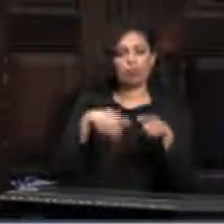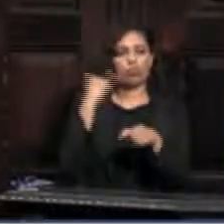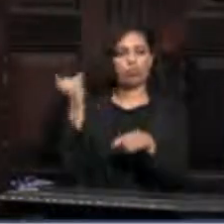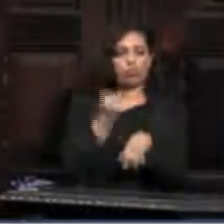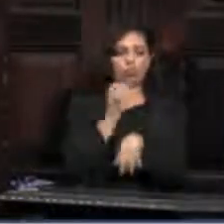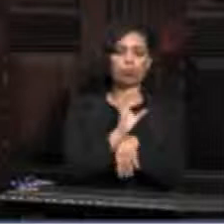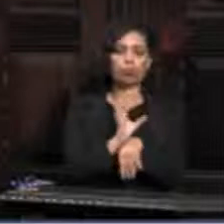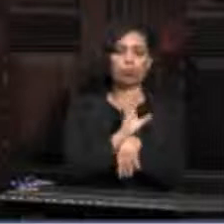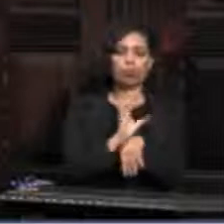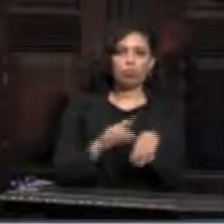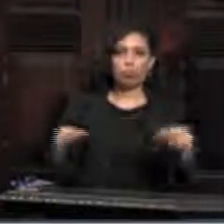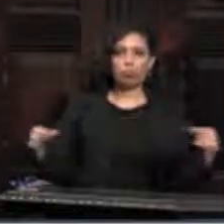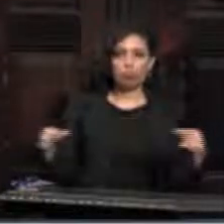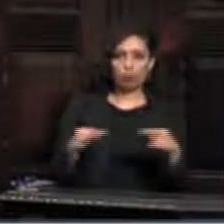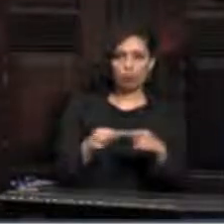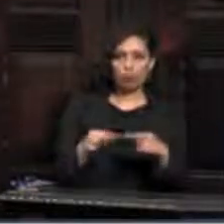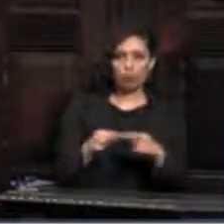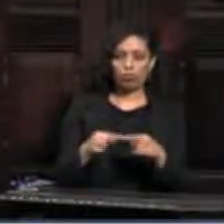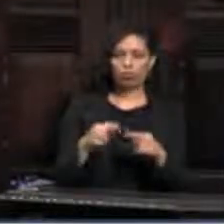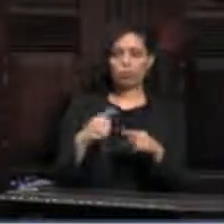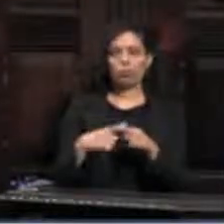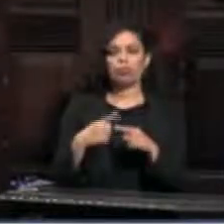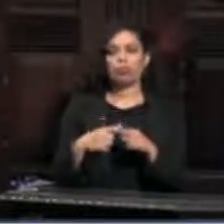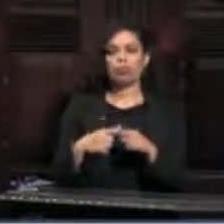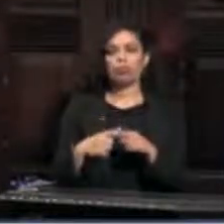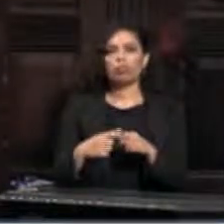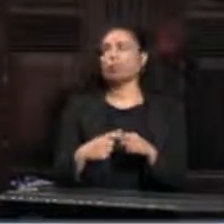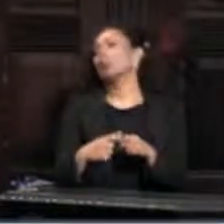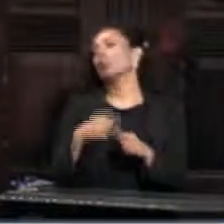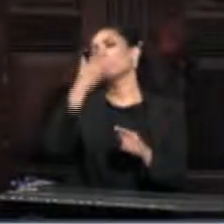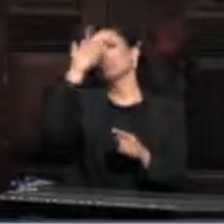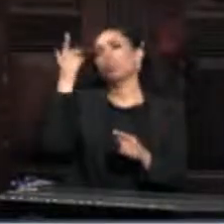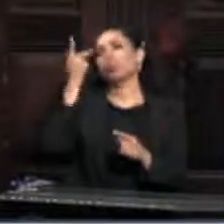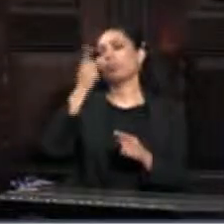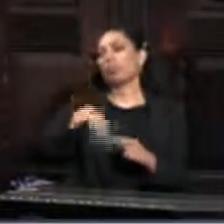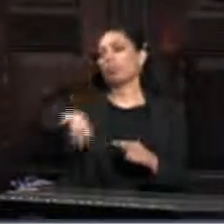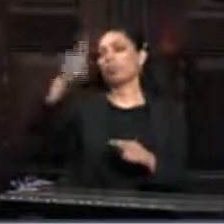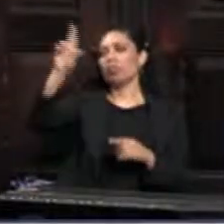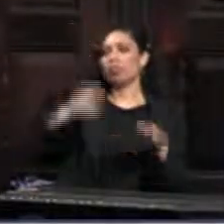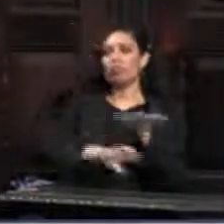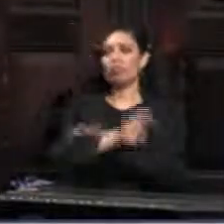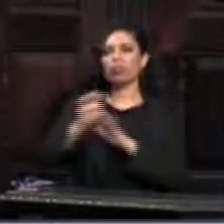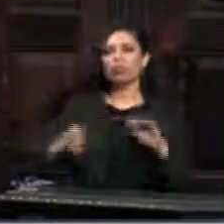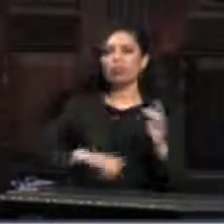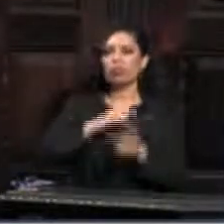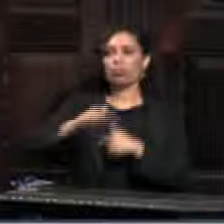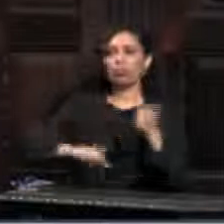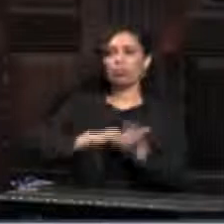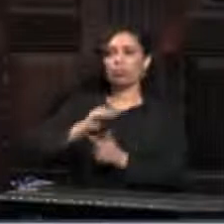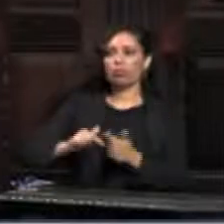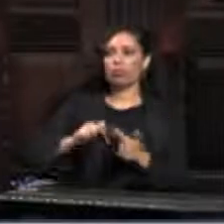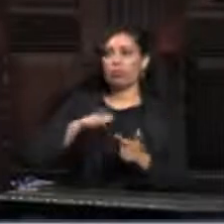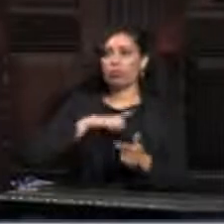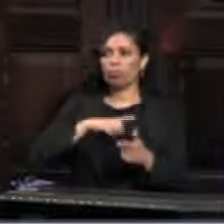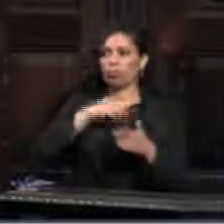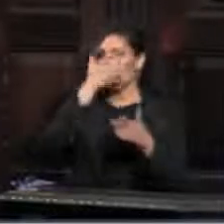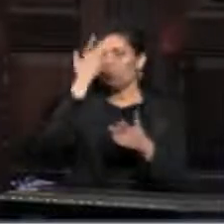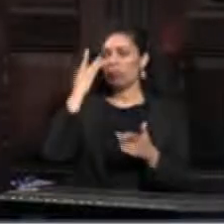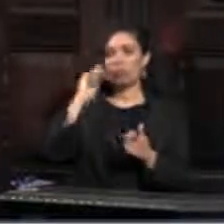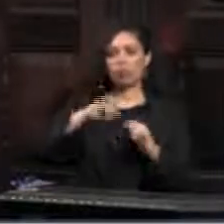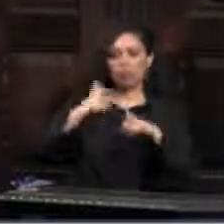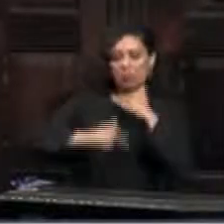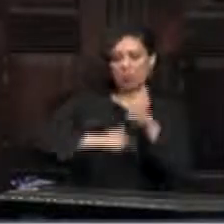institucionalizarmos esses critérios de nomeação para que o Estado do Rio de Janeiro possa, cada vez mais, ter pessoas